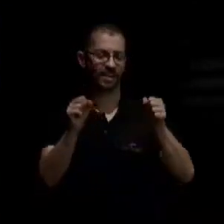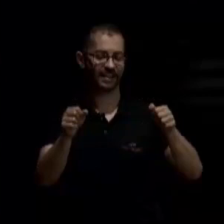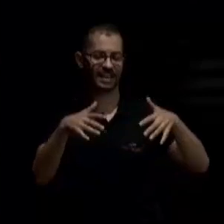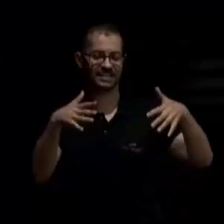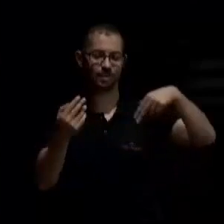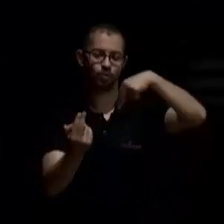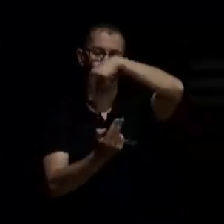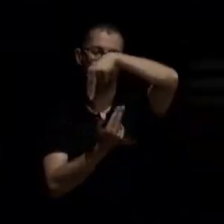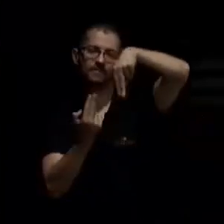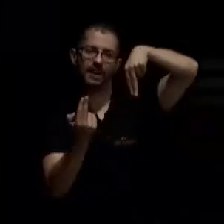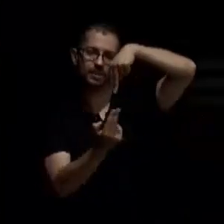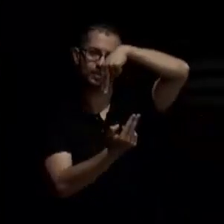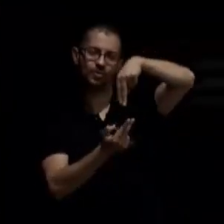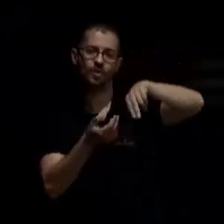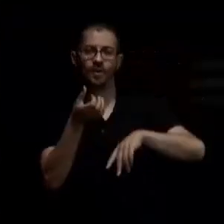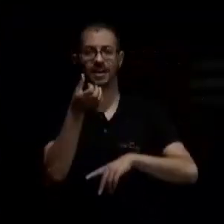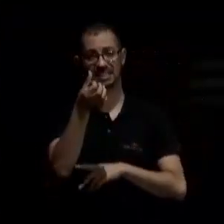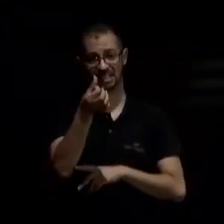Foi aquelas 6 horas.